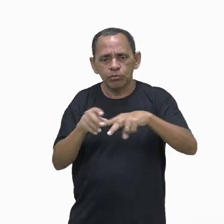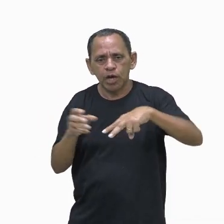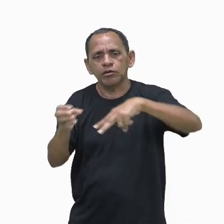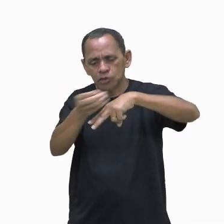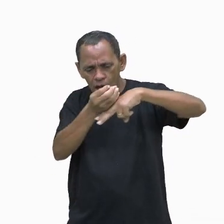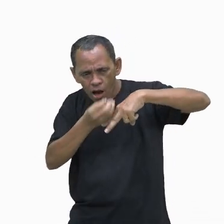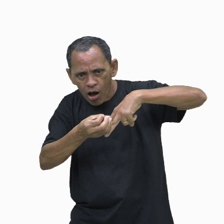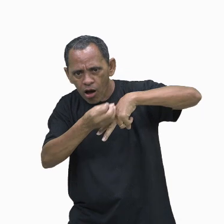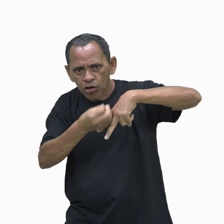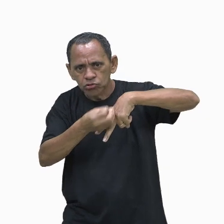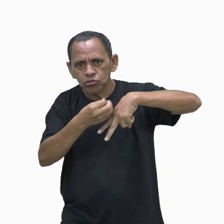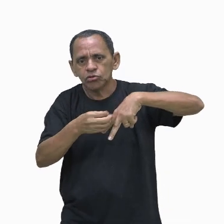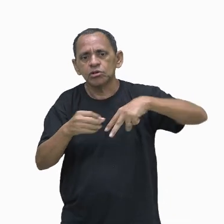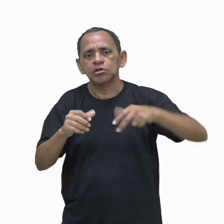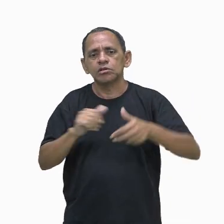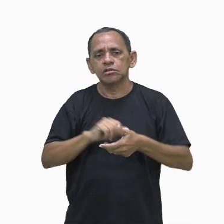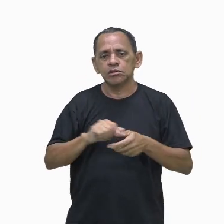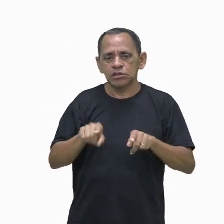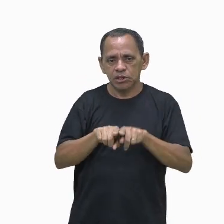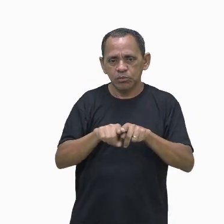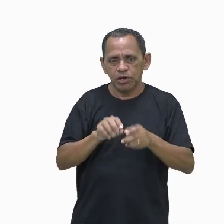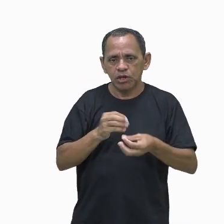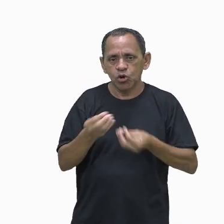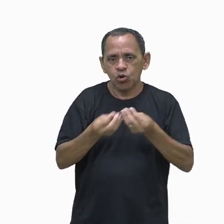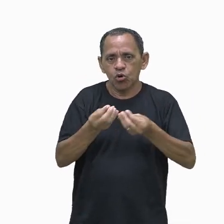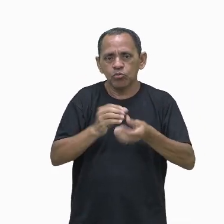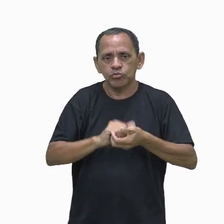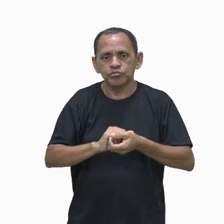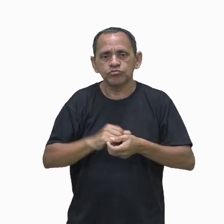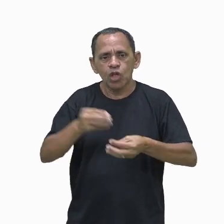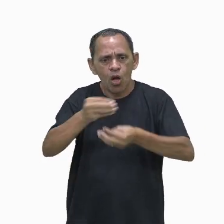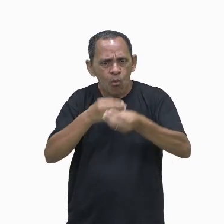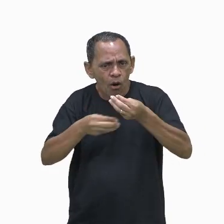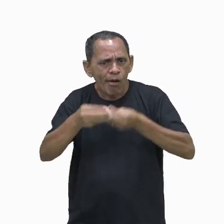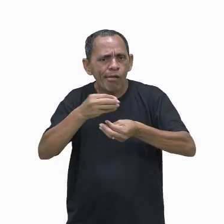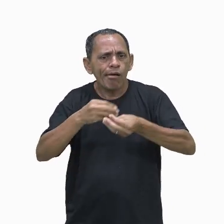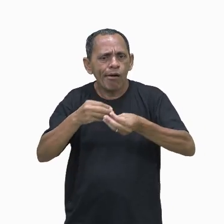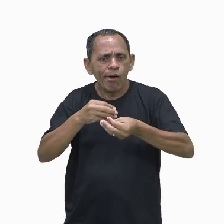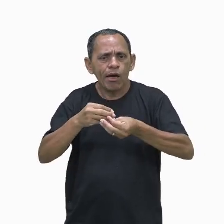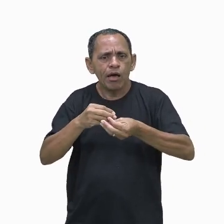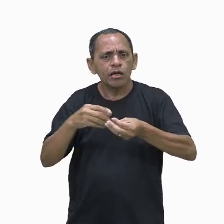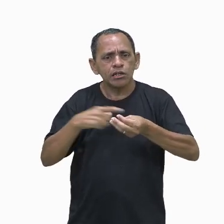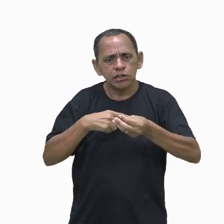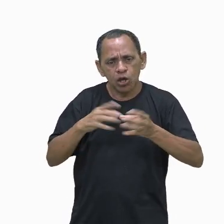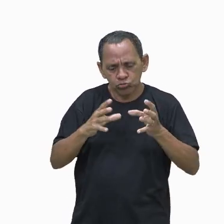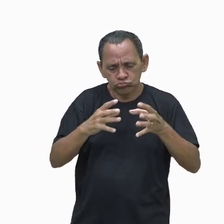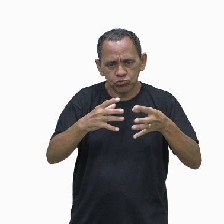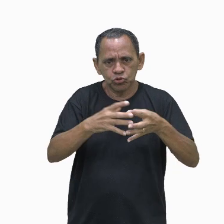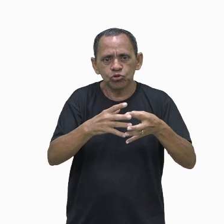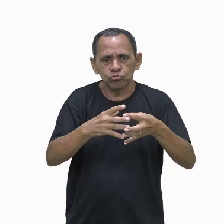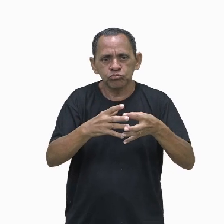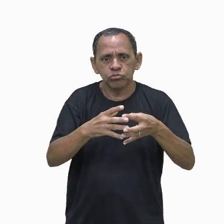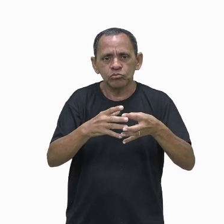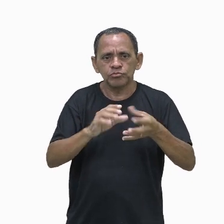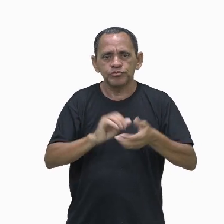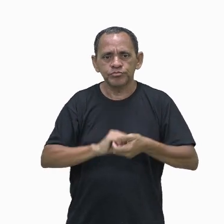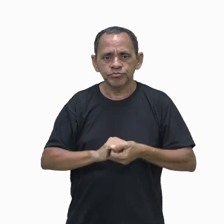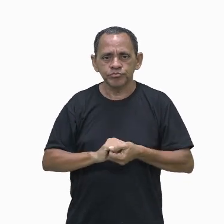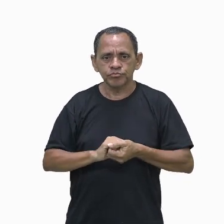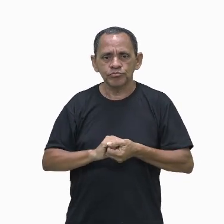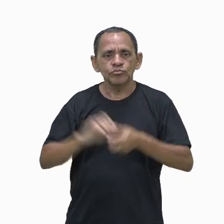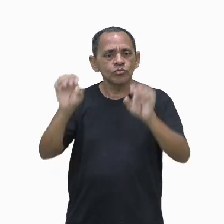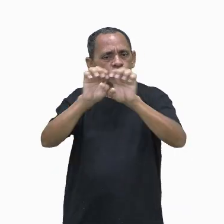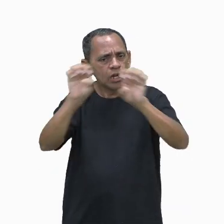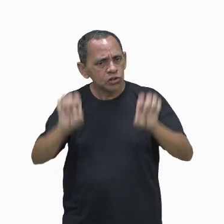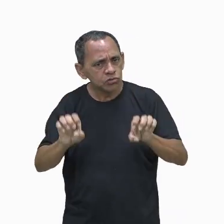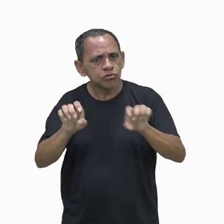fosfolipídios, que são moléculas lipídicas que possuem um grupo fosfato em sua estrutura. Eles são os principais constituintes